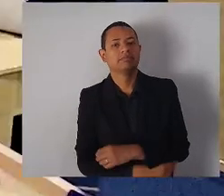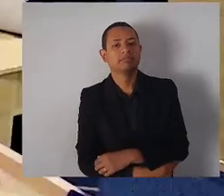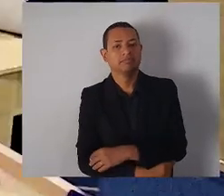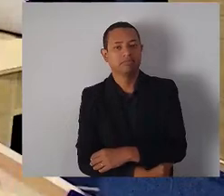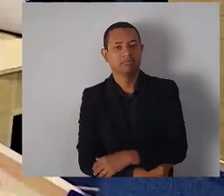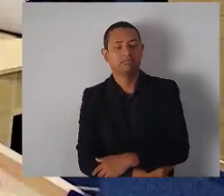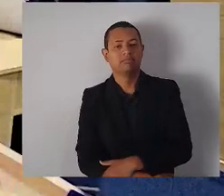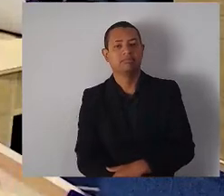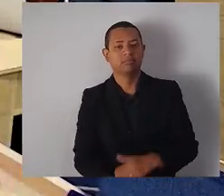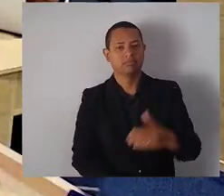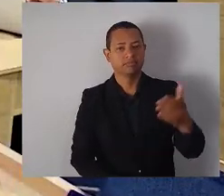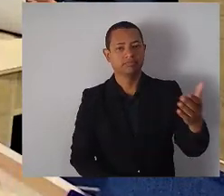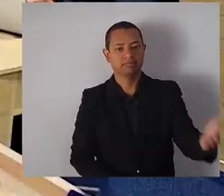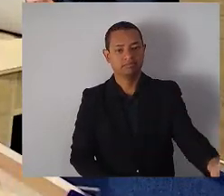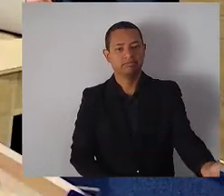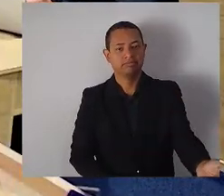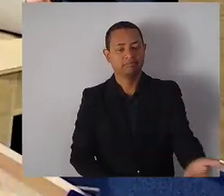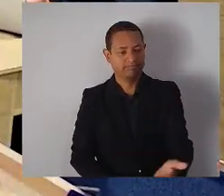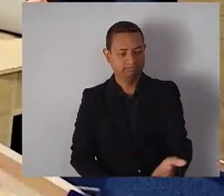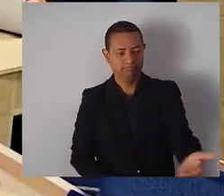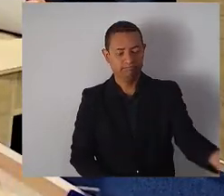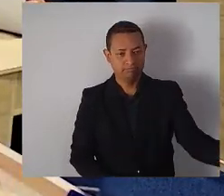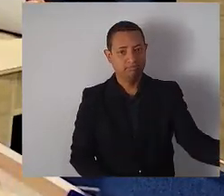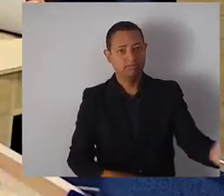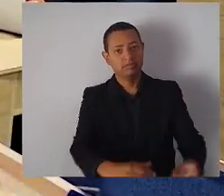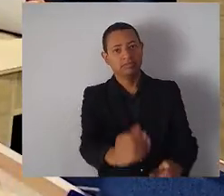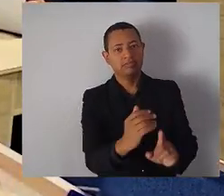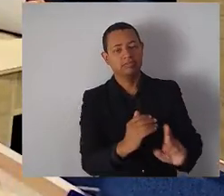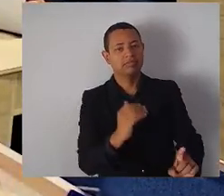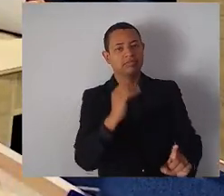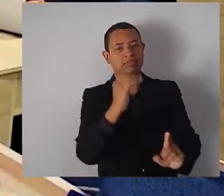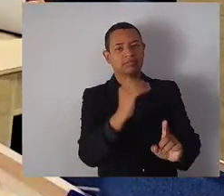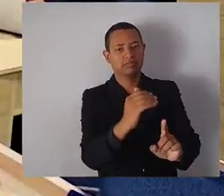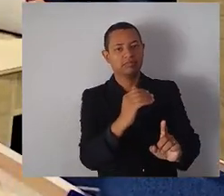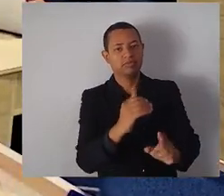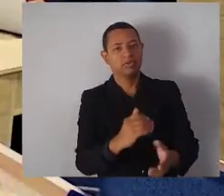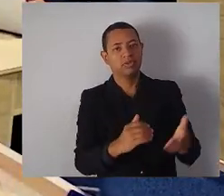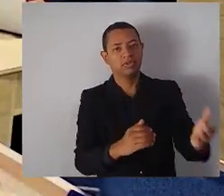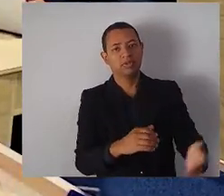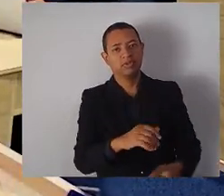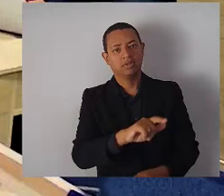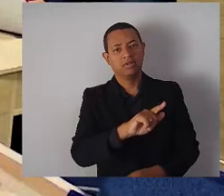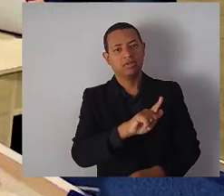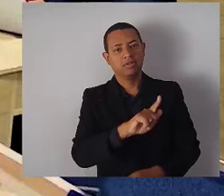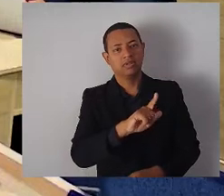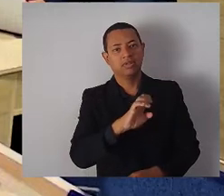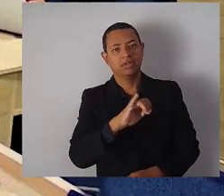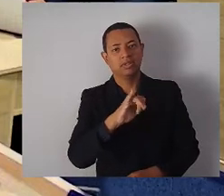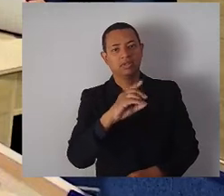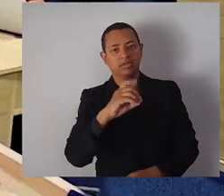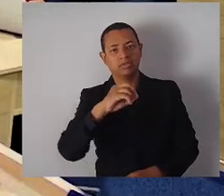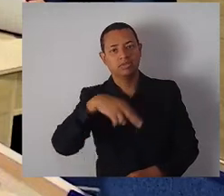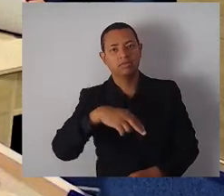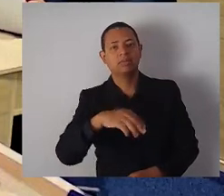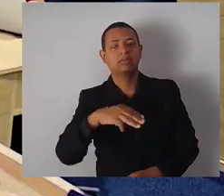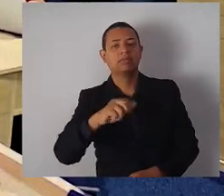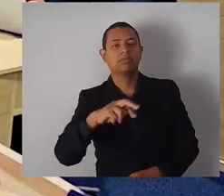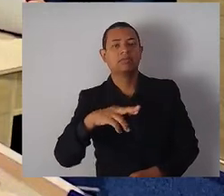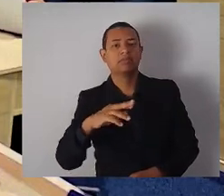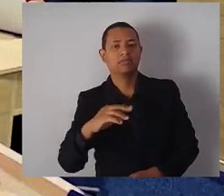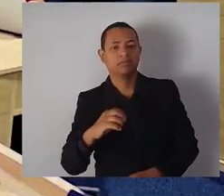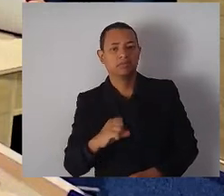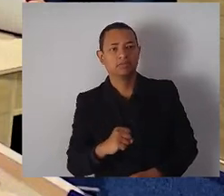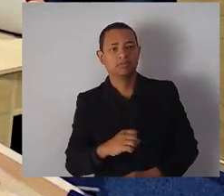frente, estão os desembargadores Gleidson Marques Fernandes, desembargador eleitoral e